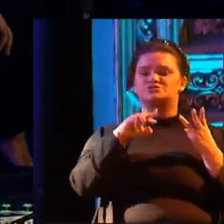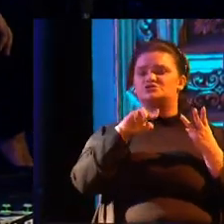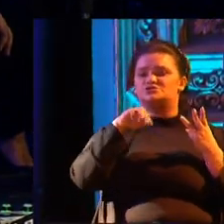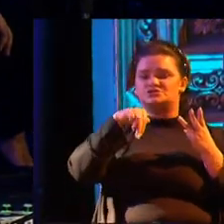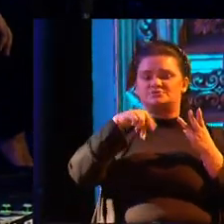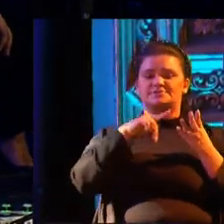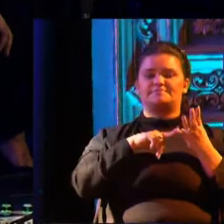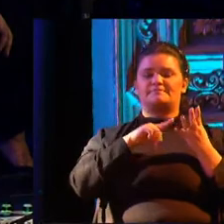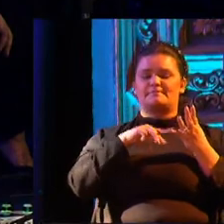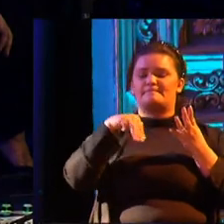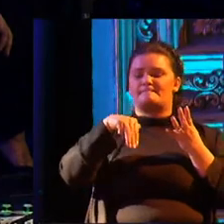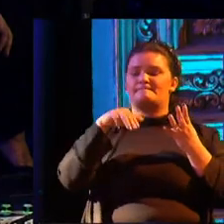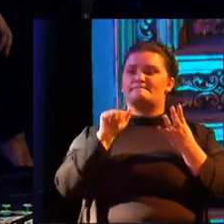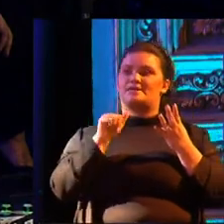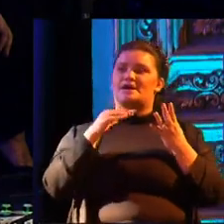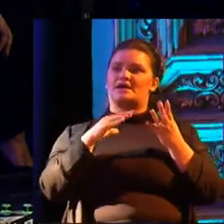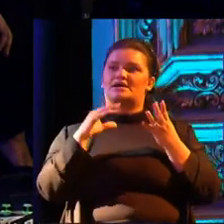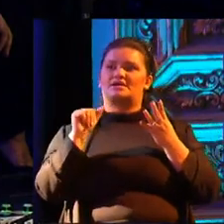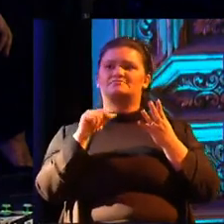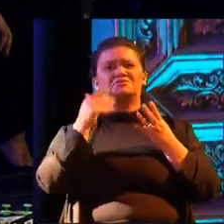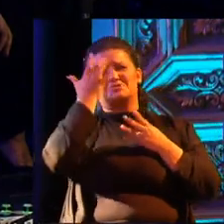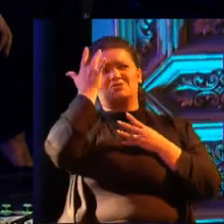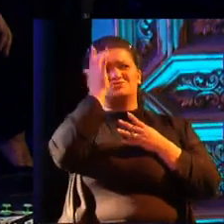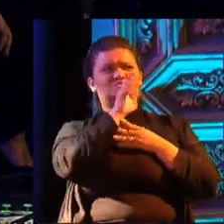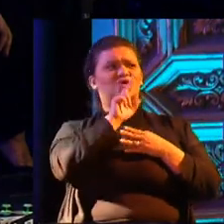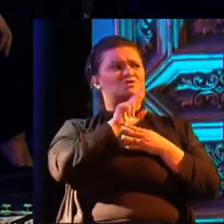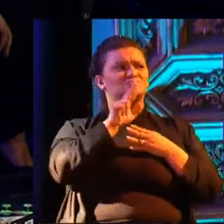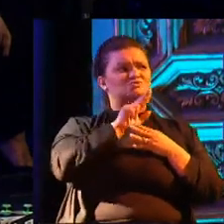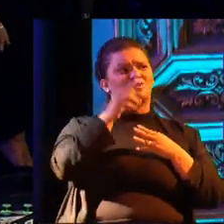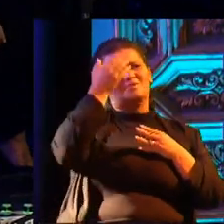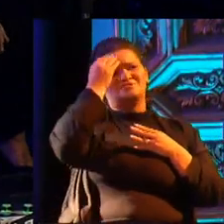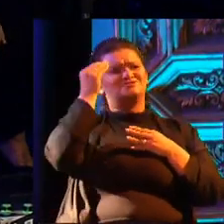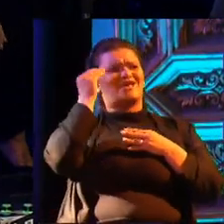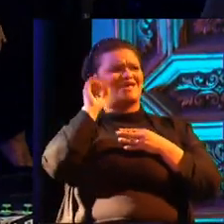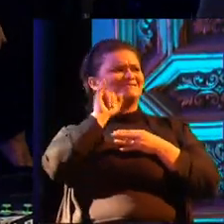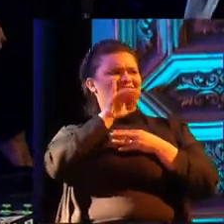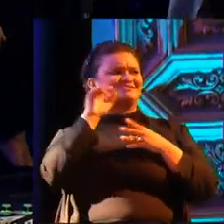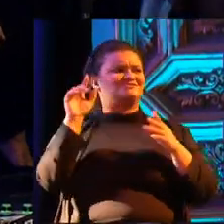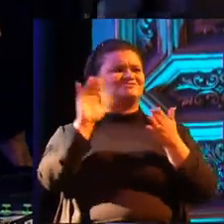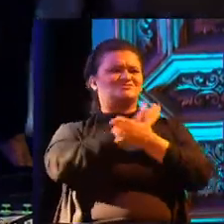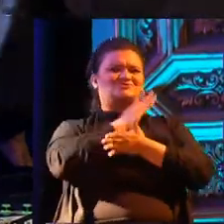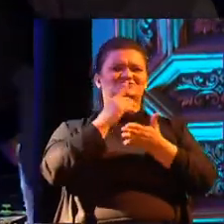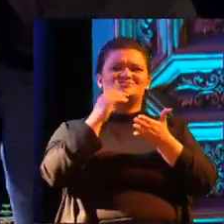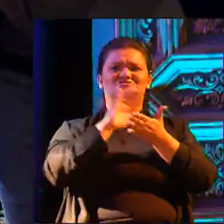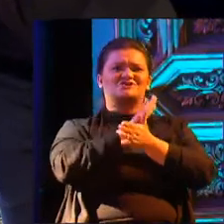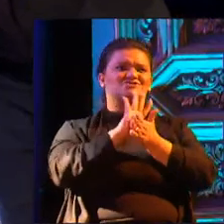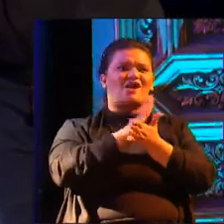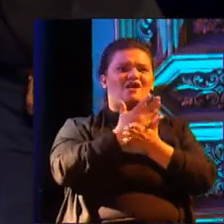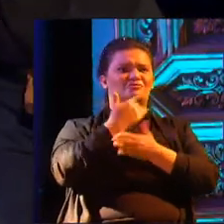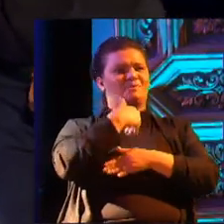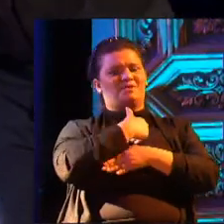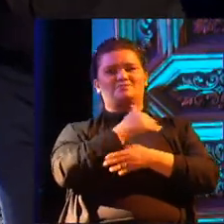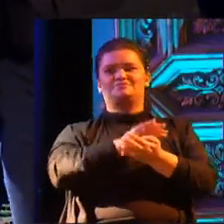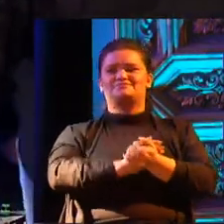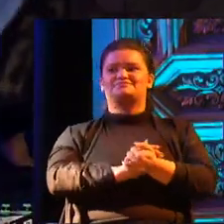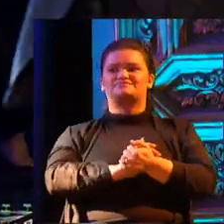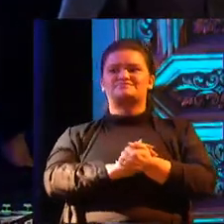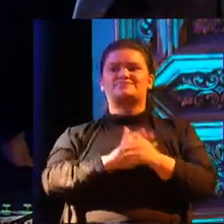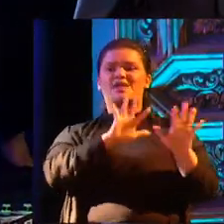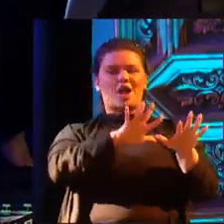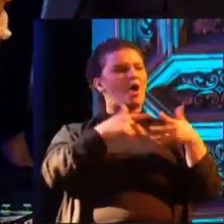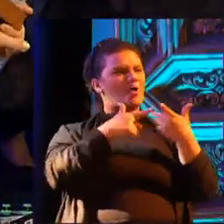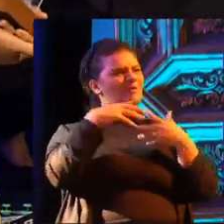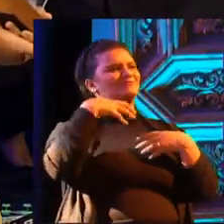Macambira, não sei se eu vou me lembrar de todos, a gente esquece, o cara ficou puto com a gente, né? Mas assim, o Luiz Pardal, todos